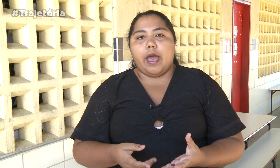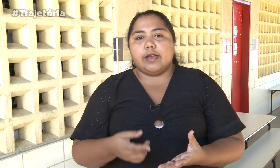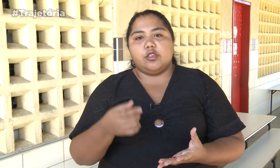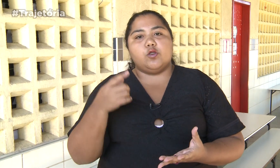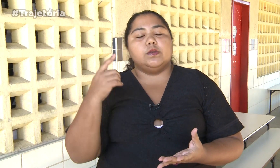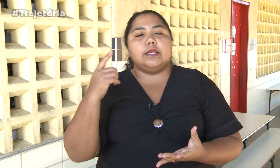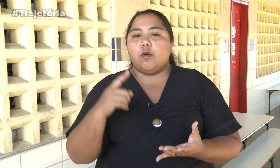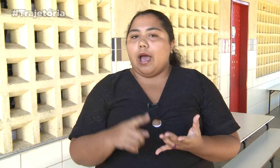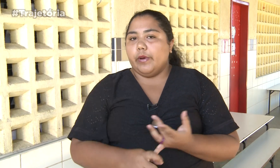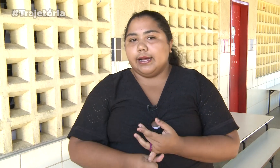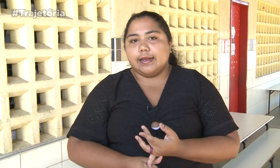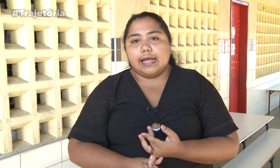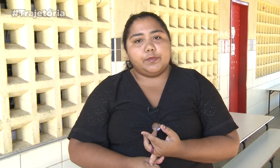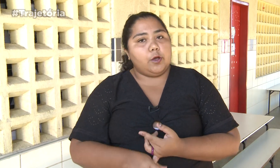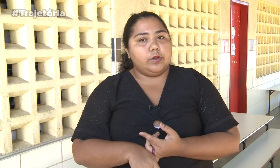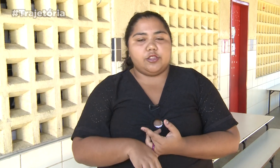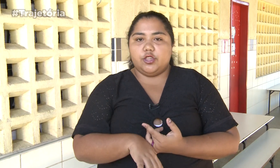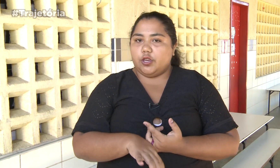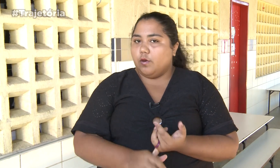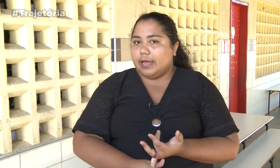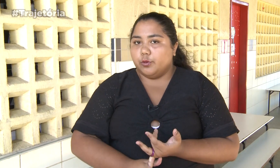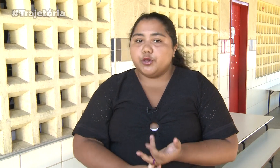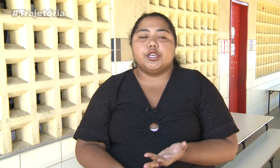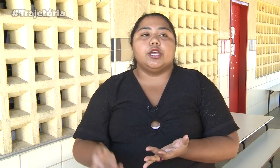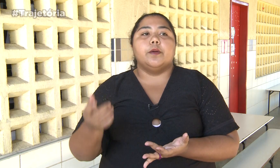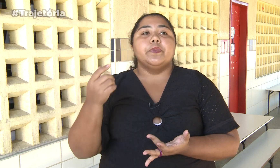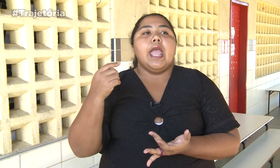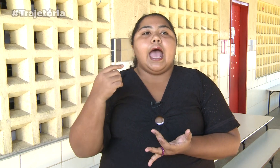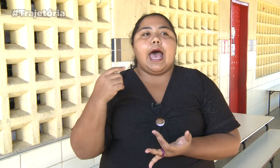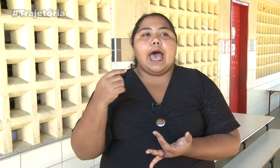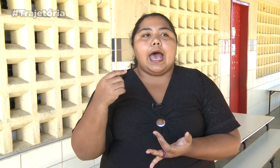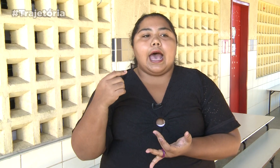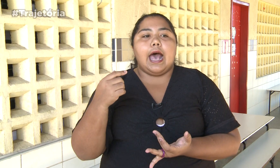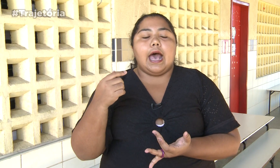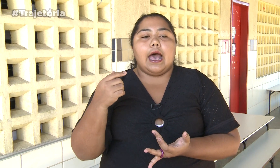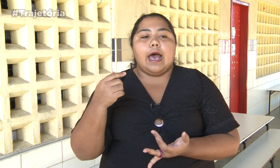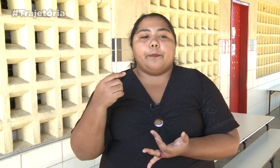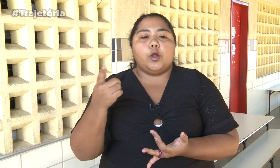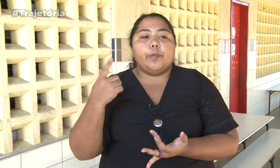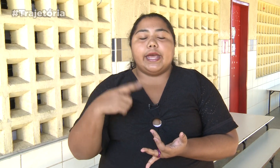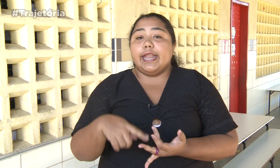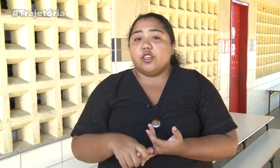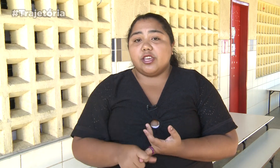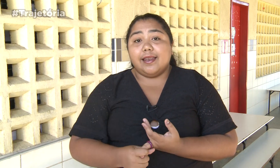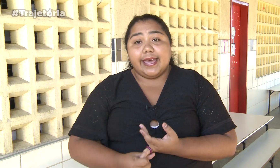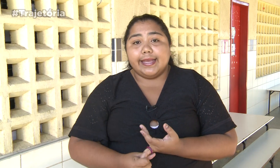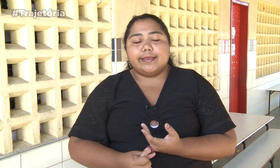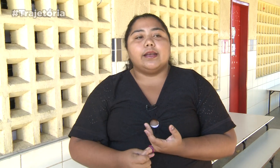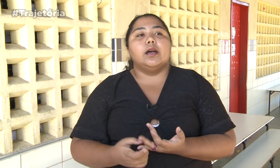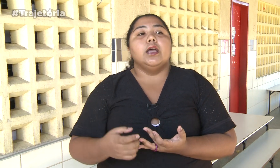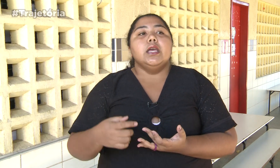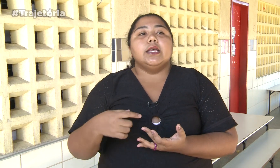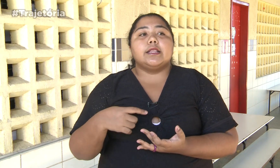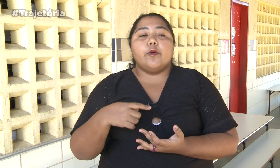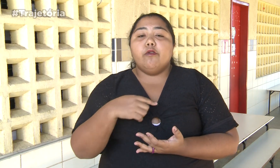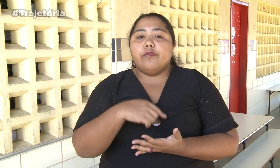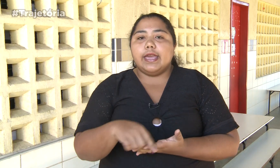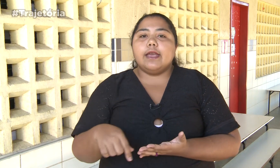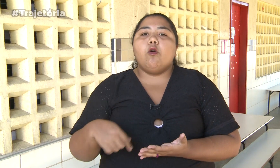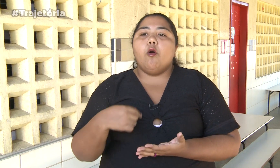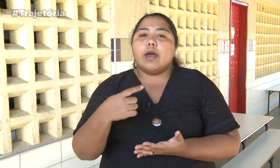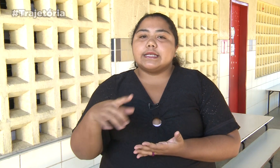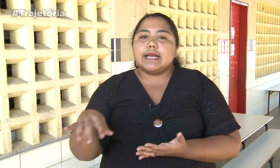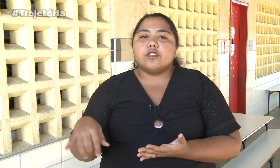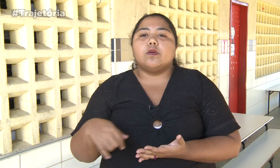associação do bairro que a gente conseguiu água encanada, porque quando a gente chegou lá não tinha, a própria energia elétrica. Então eu